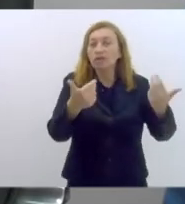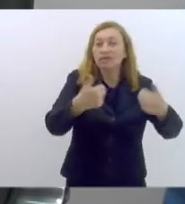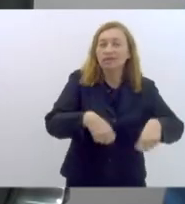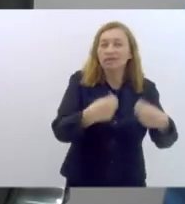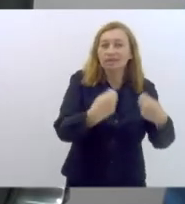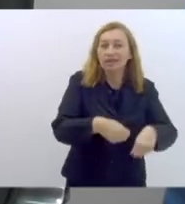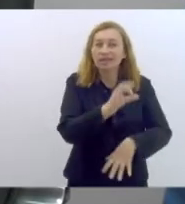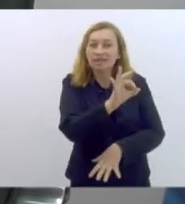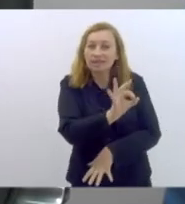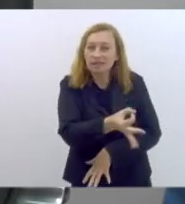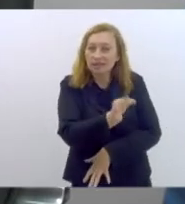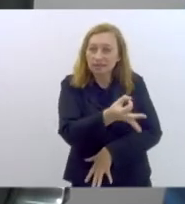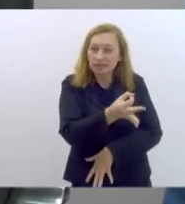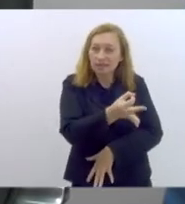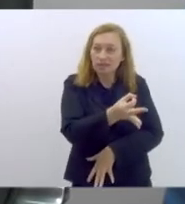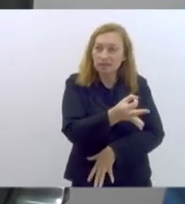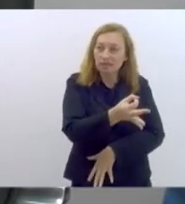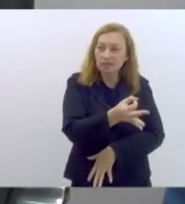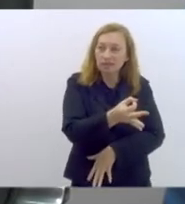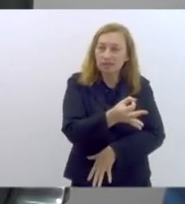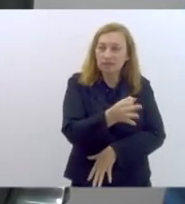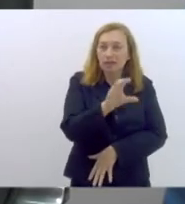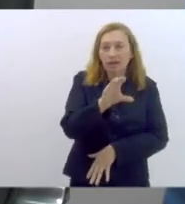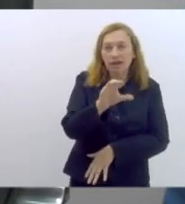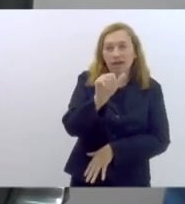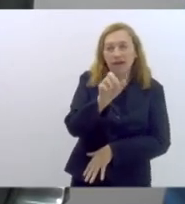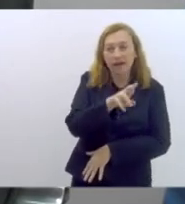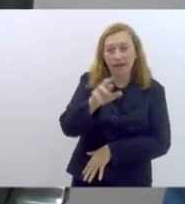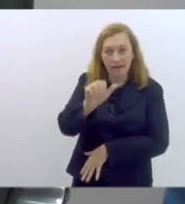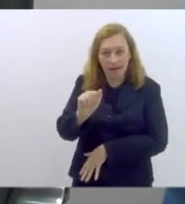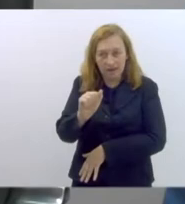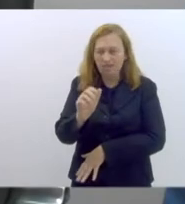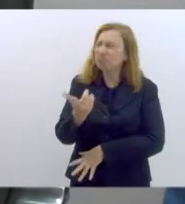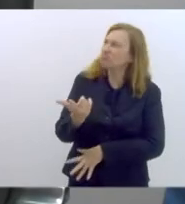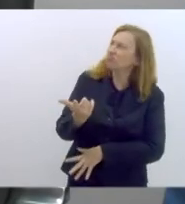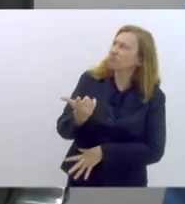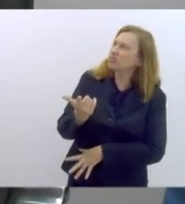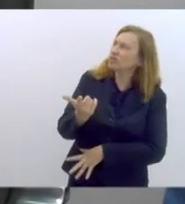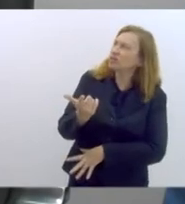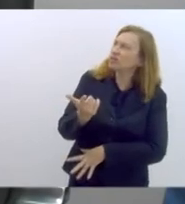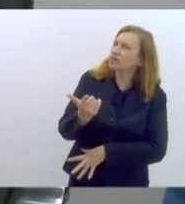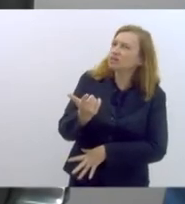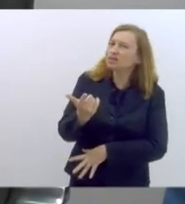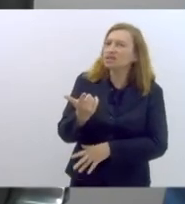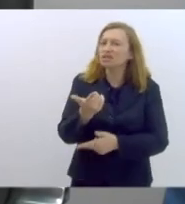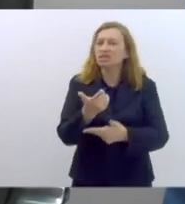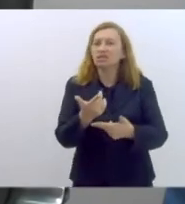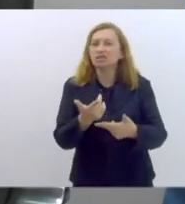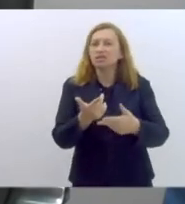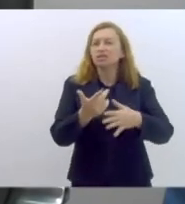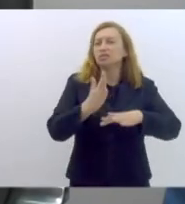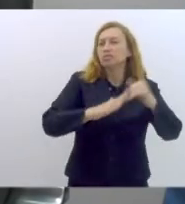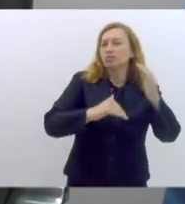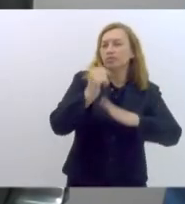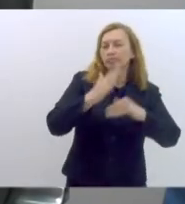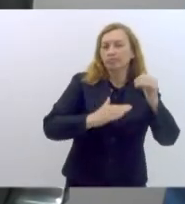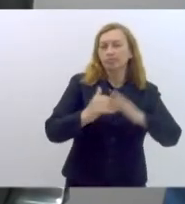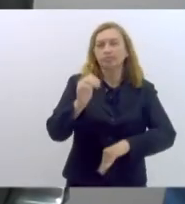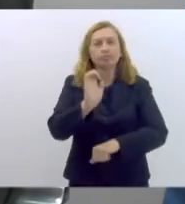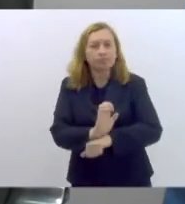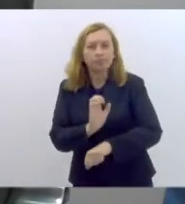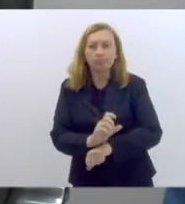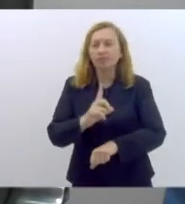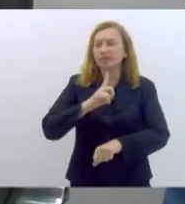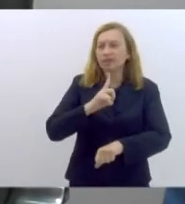necessidade para as carreiras, não vou nomear que carreira, para as carreiras de Estado, né, que a gente